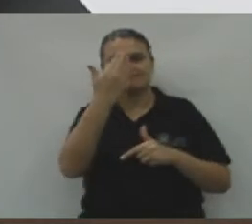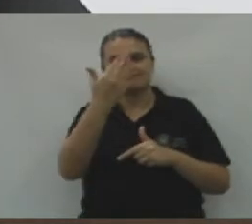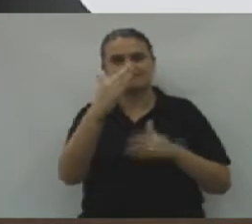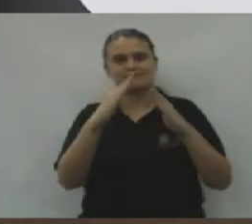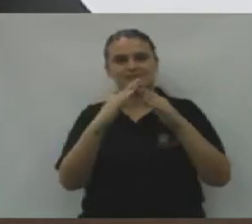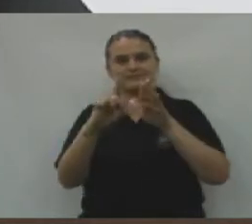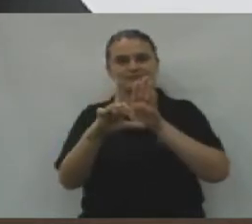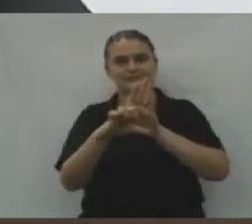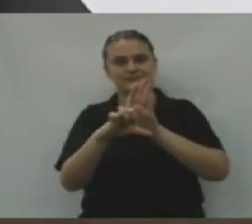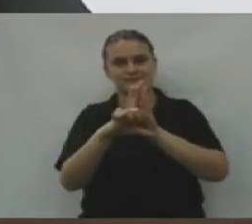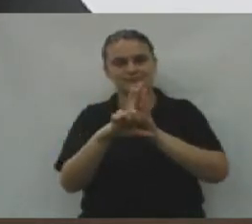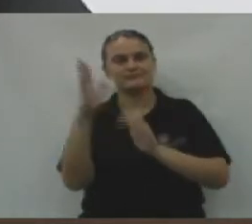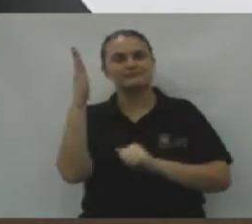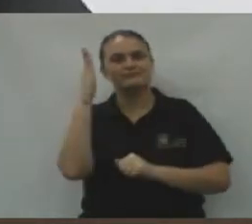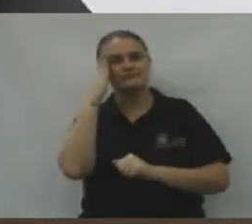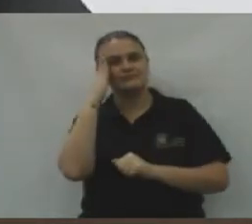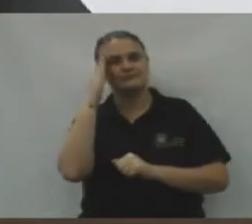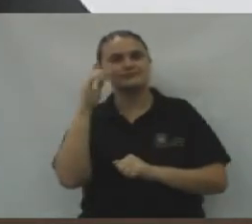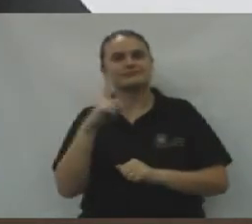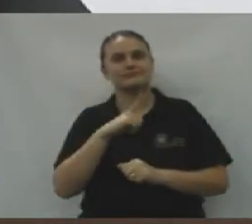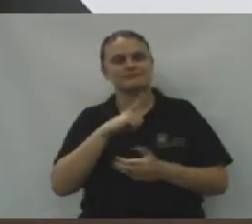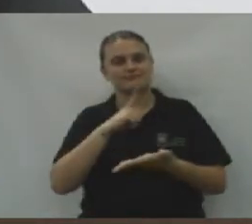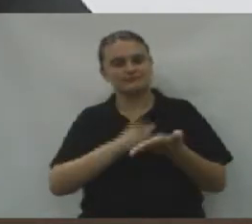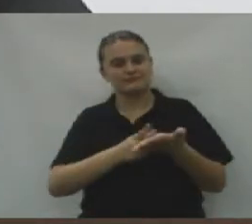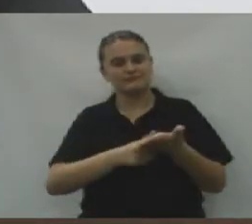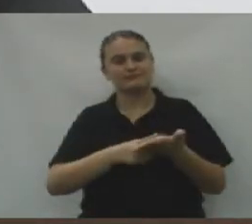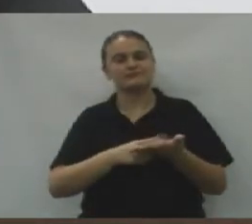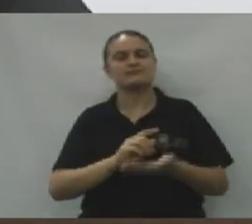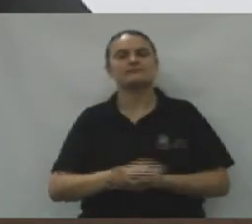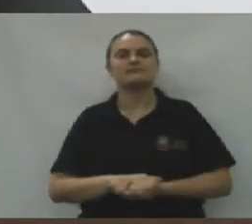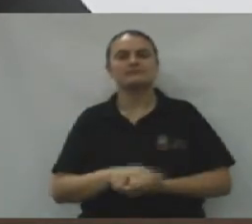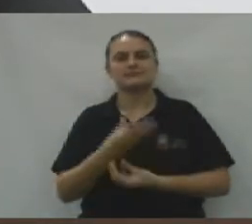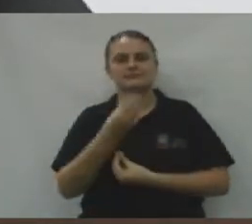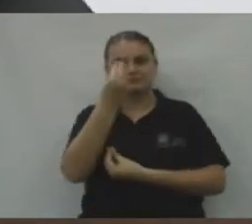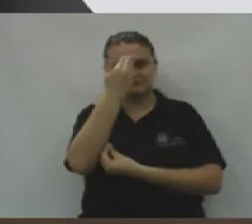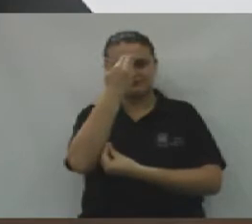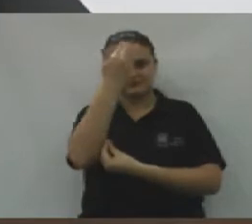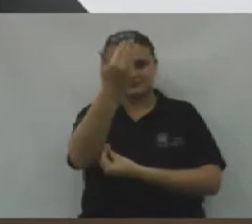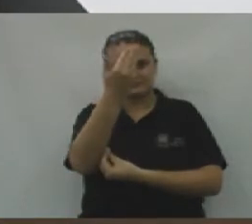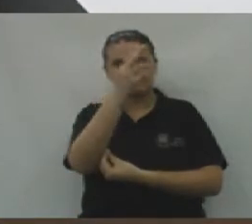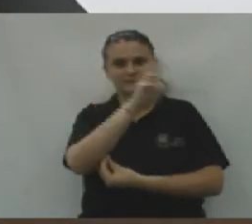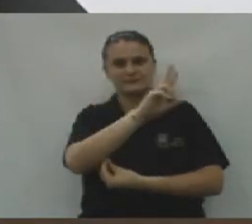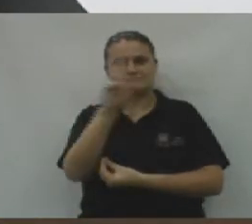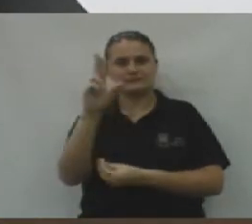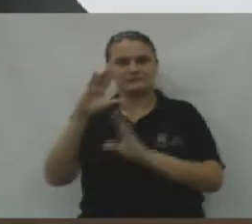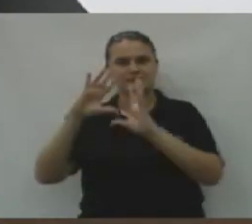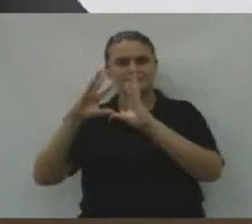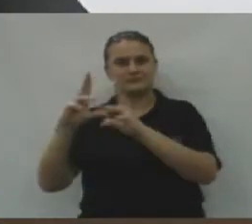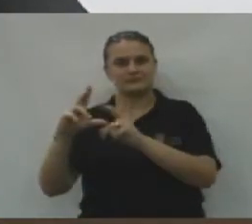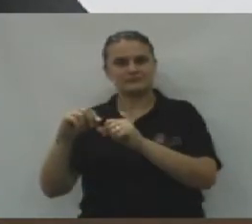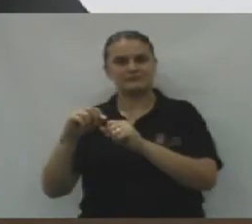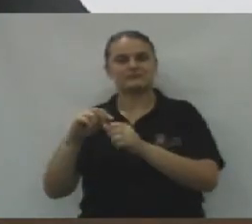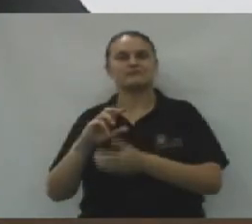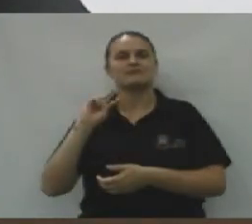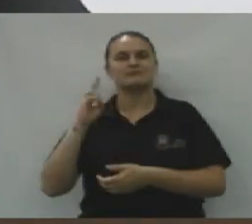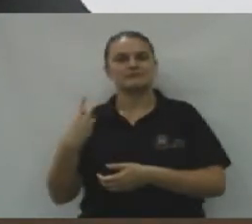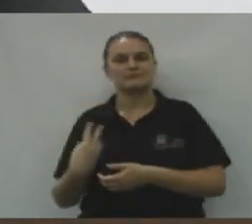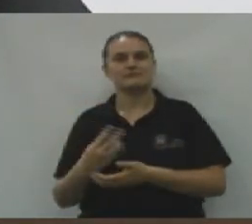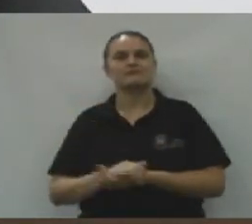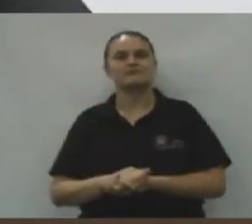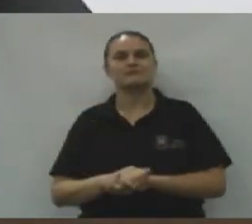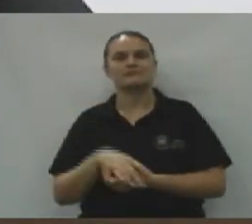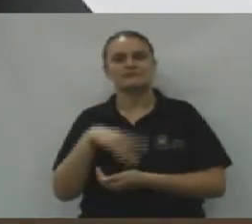Casa de Leis, sabendo que nós temos um compromisso muito grande. Muito obrigado, em nome de todos nós aqui, vereadores, e quero